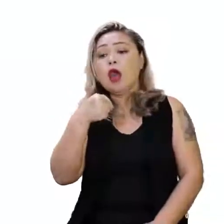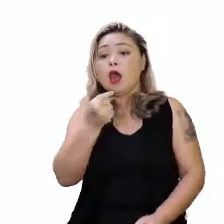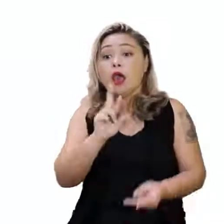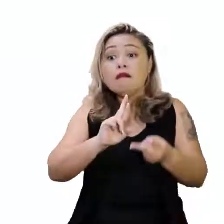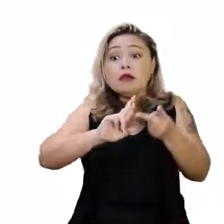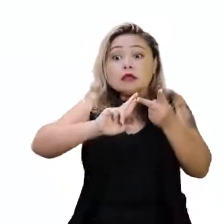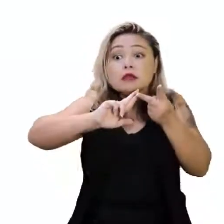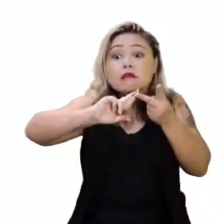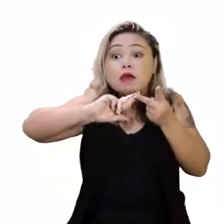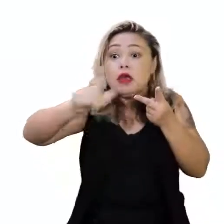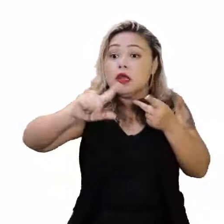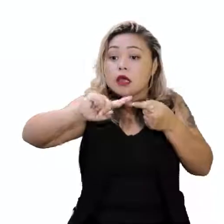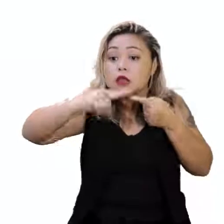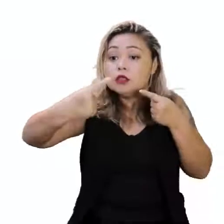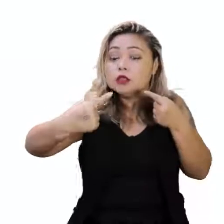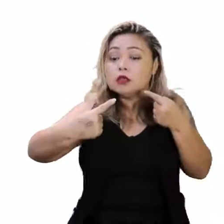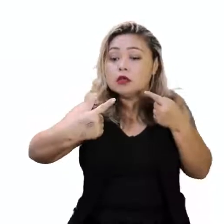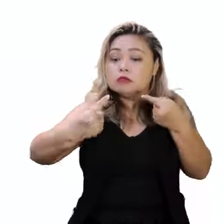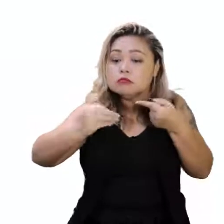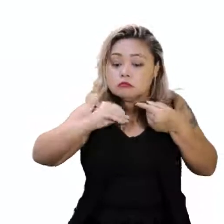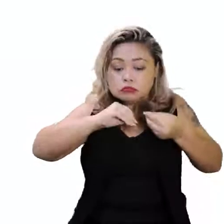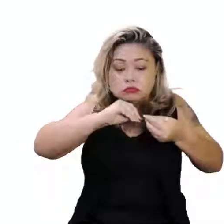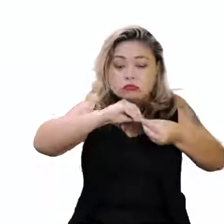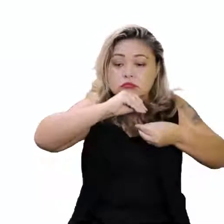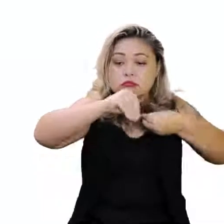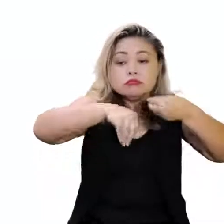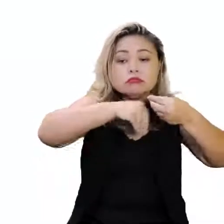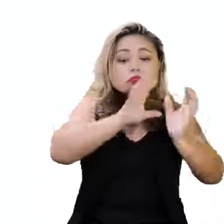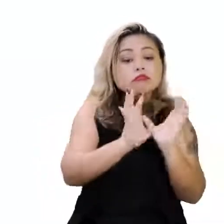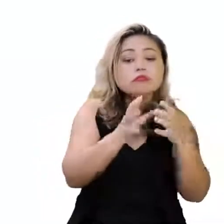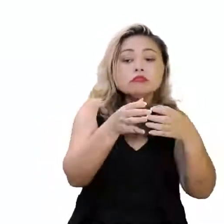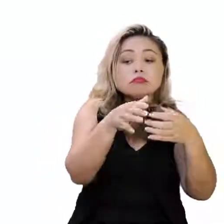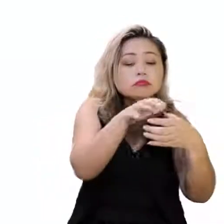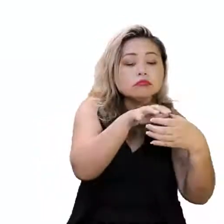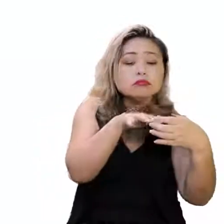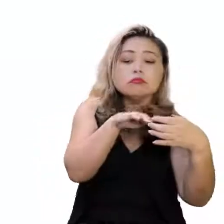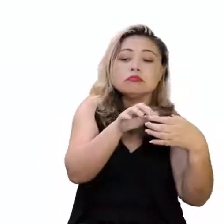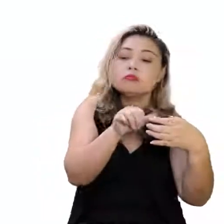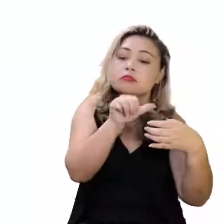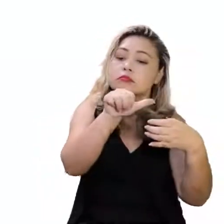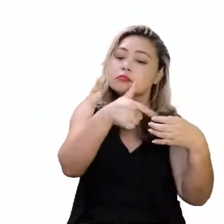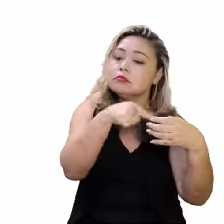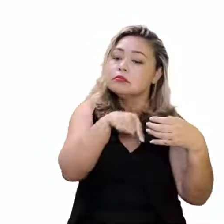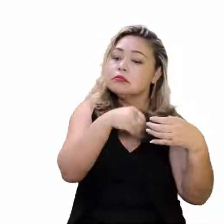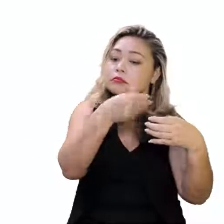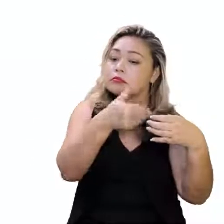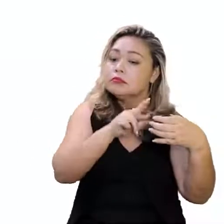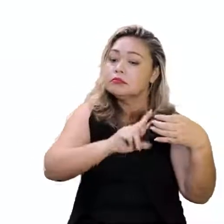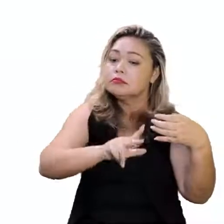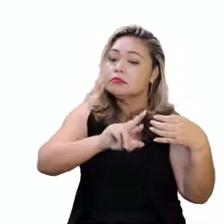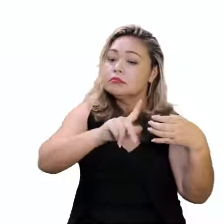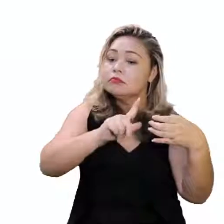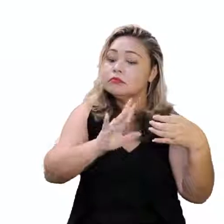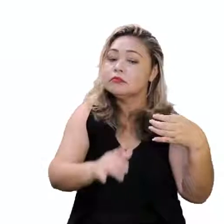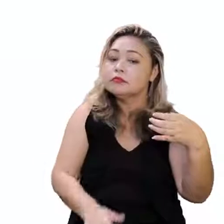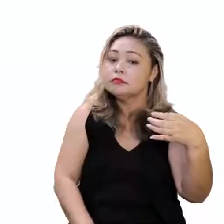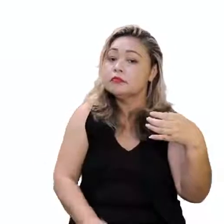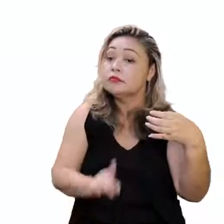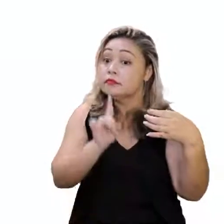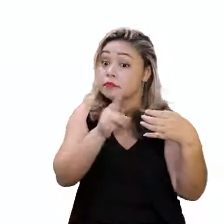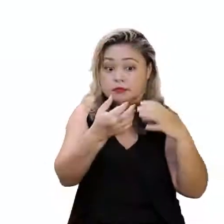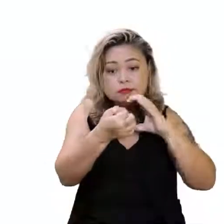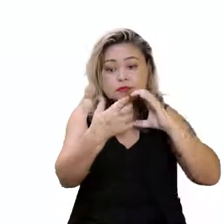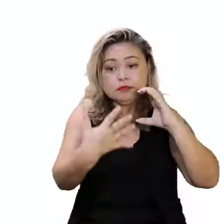ser diferente, né, nas populações, nos indivíduos que formam aquela população. Então,